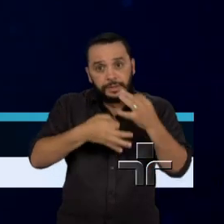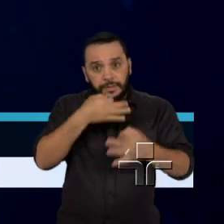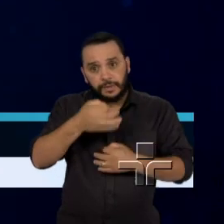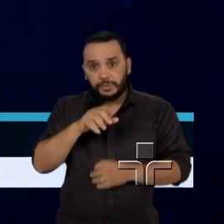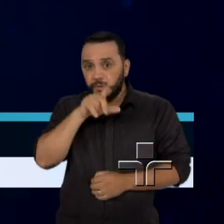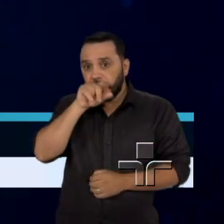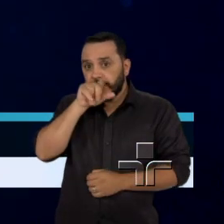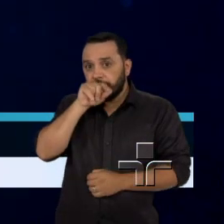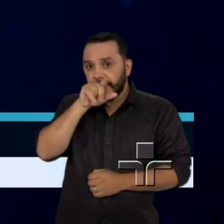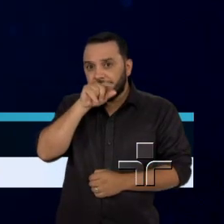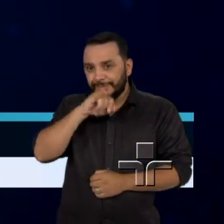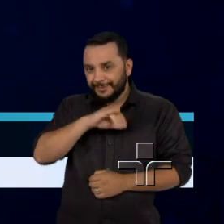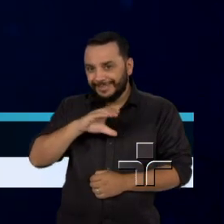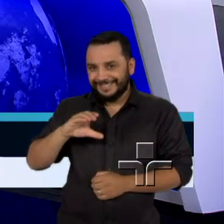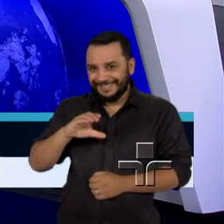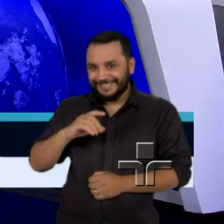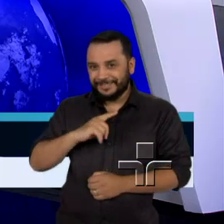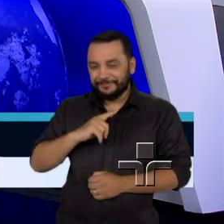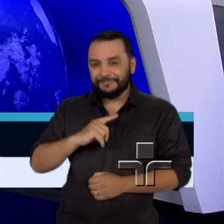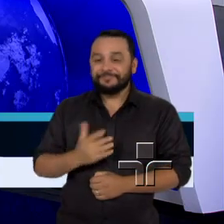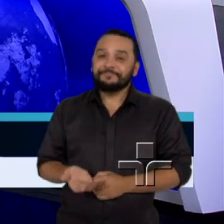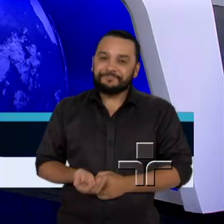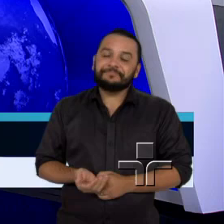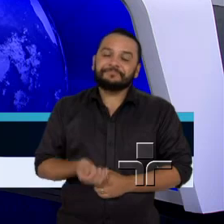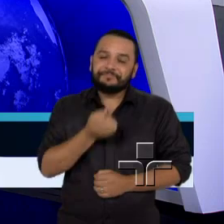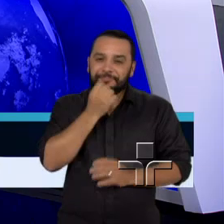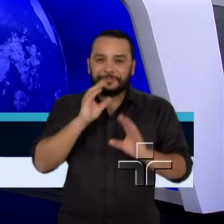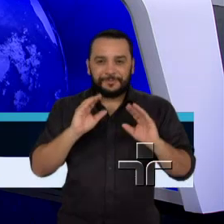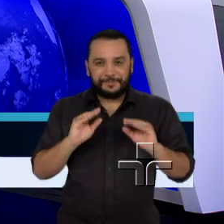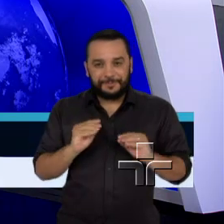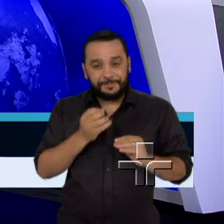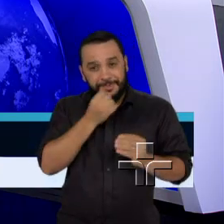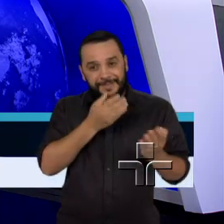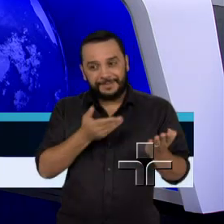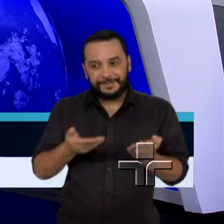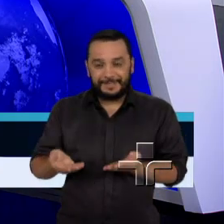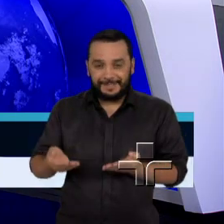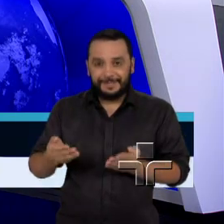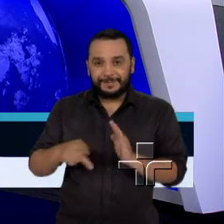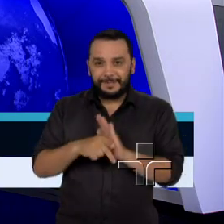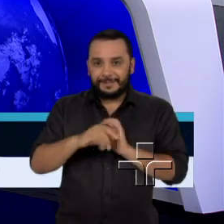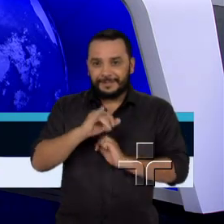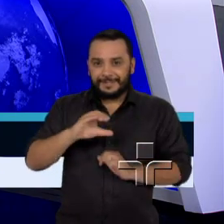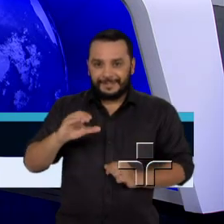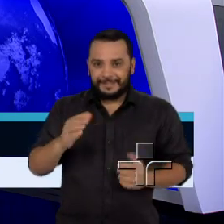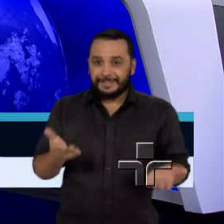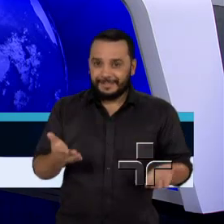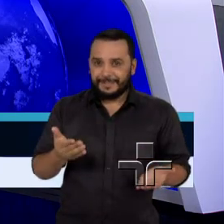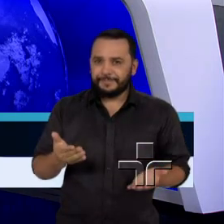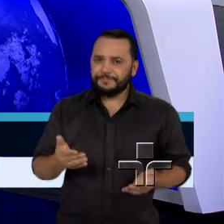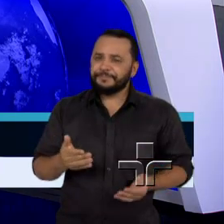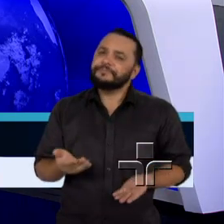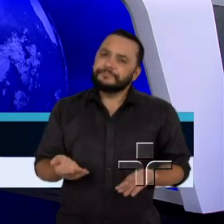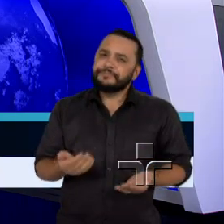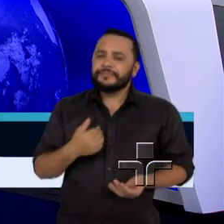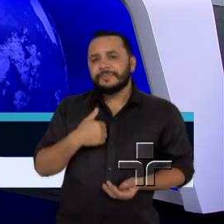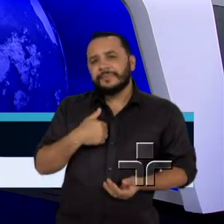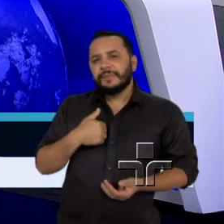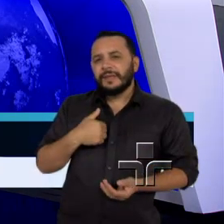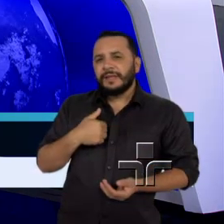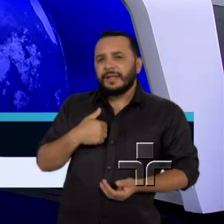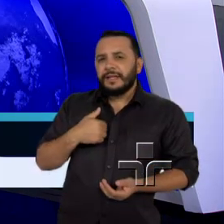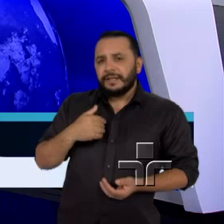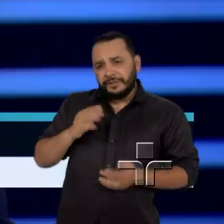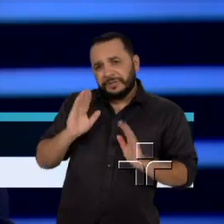na hashtag Jornal da Cultura. Boa noite, senhores, sejam bem-vindos ao Jornal da Cultura. Senes, no final do dia, mesmo